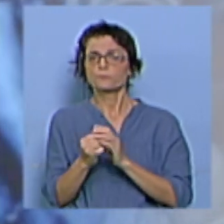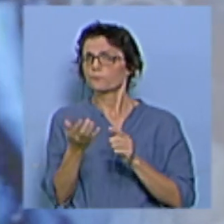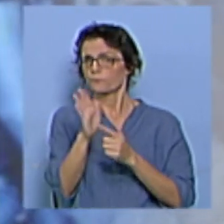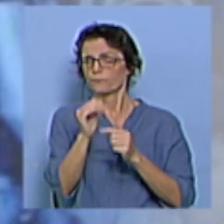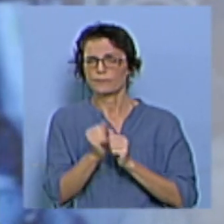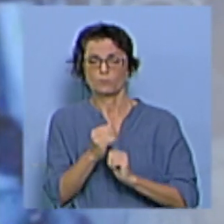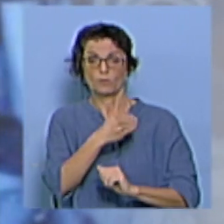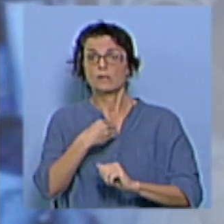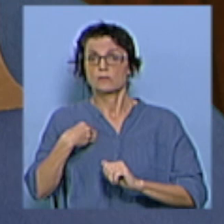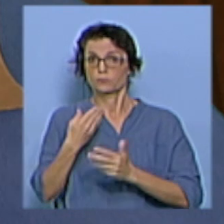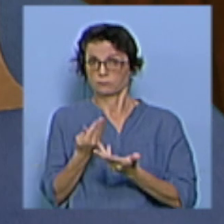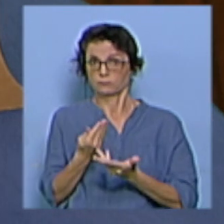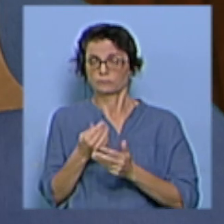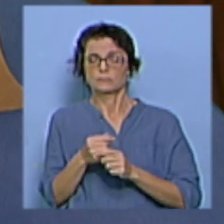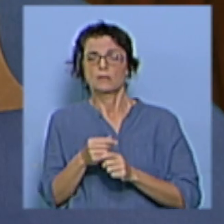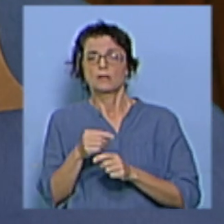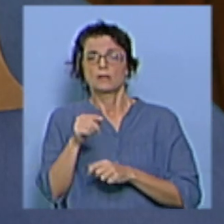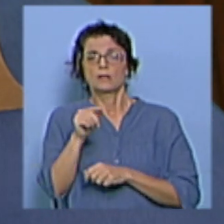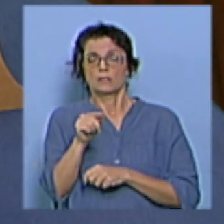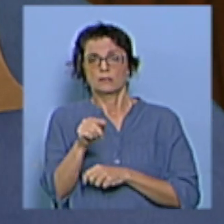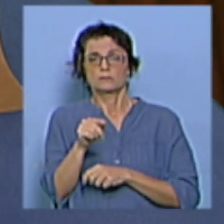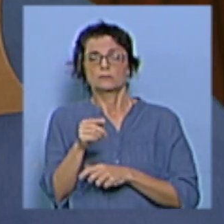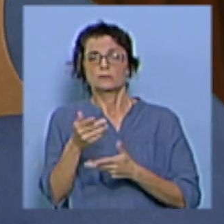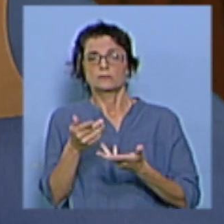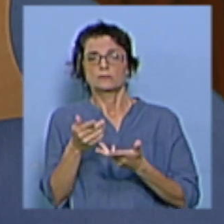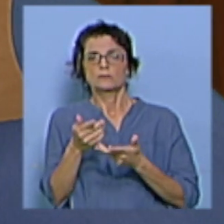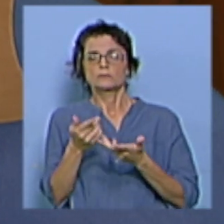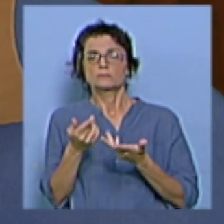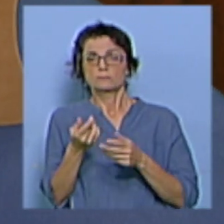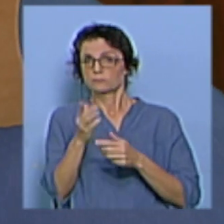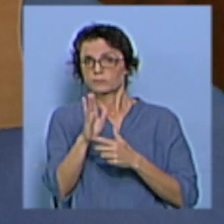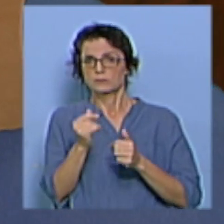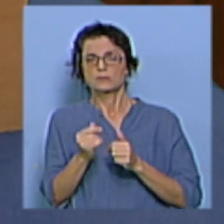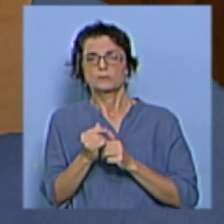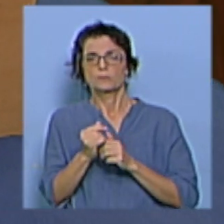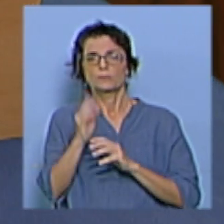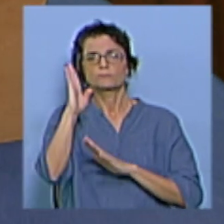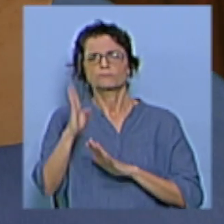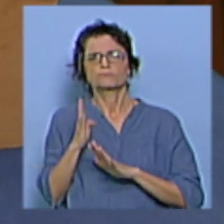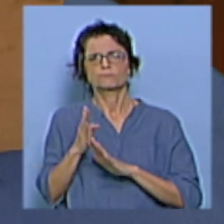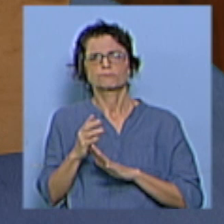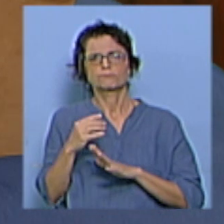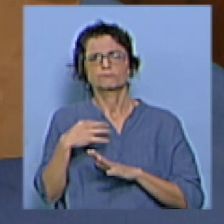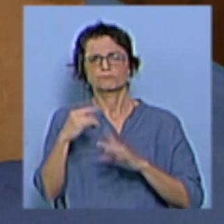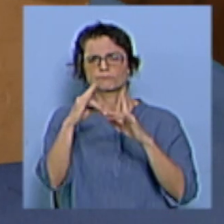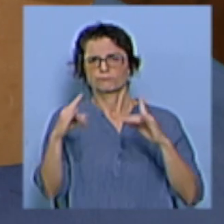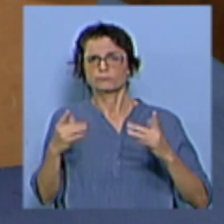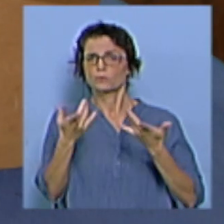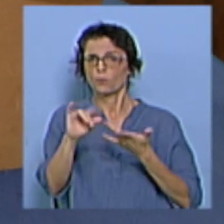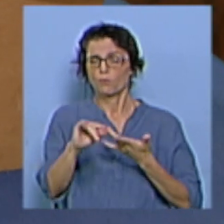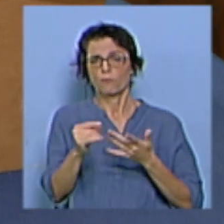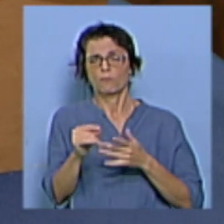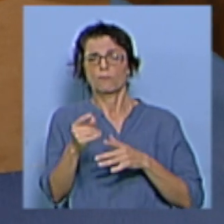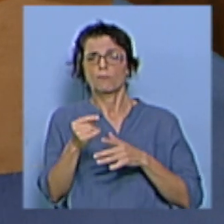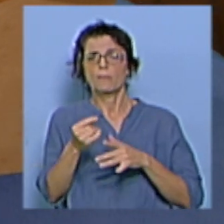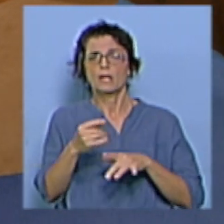da saúde, que colocou as suas instalações para acolher os que necessitavam, ou em regime